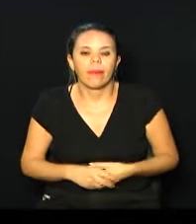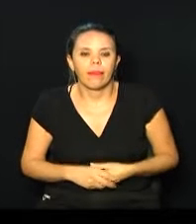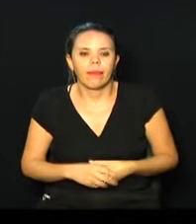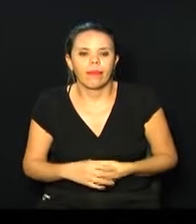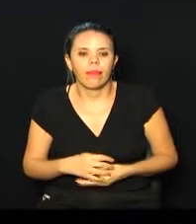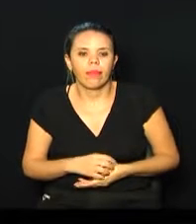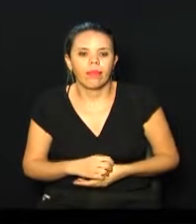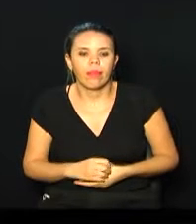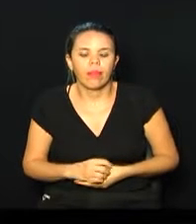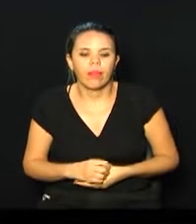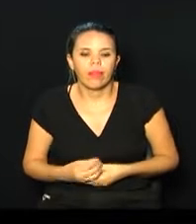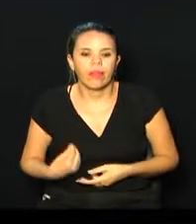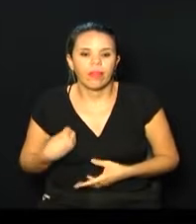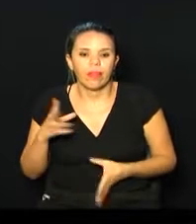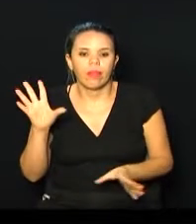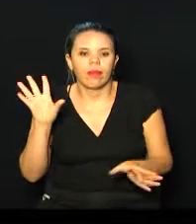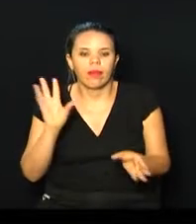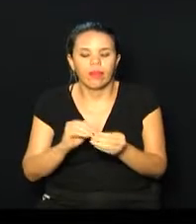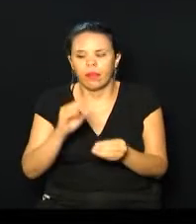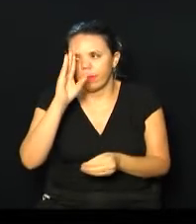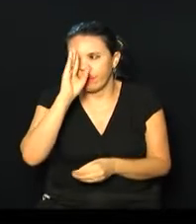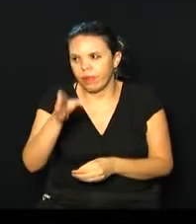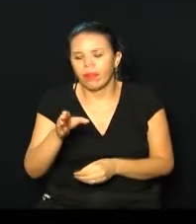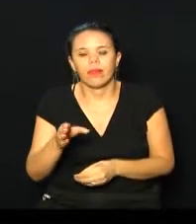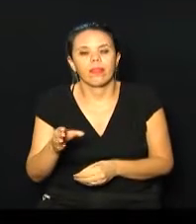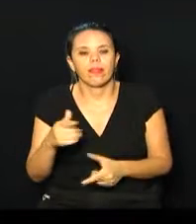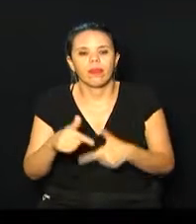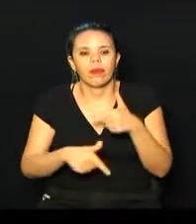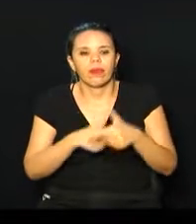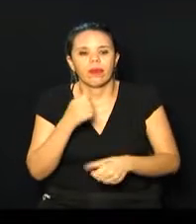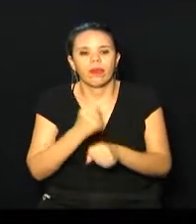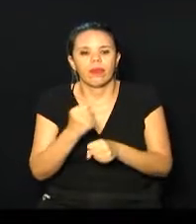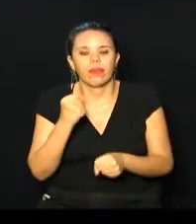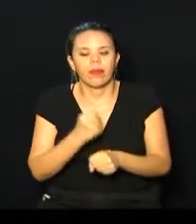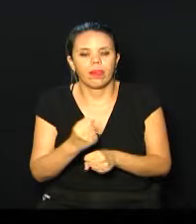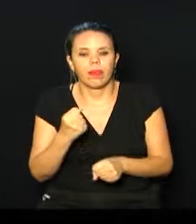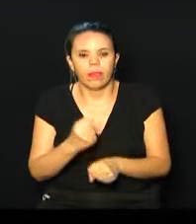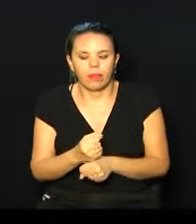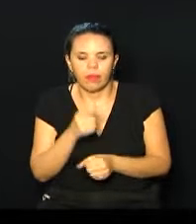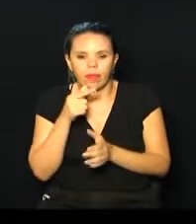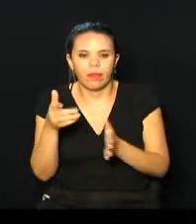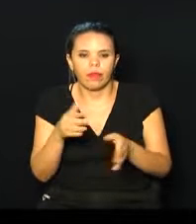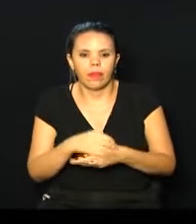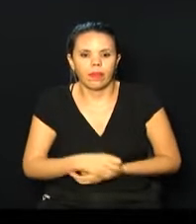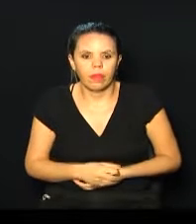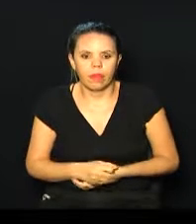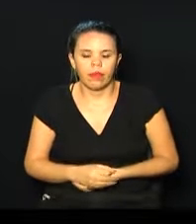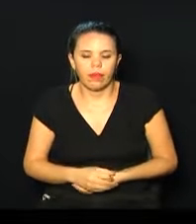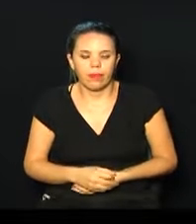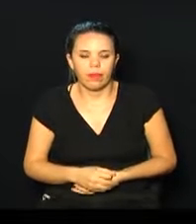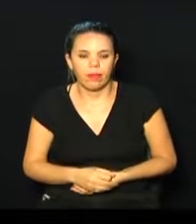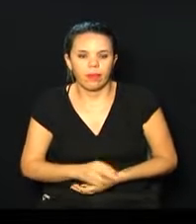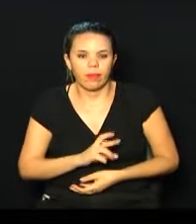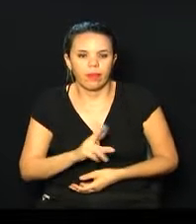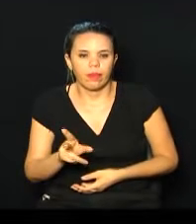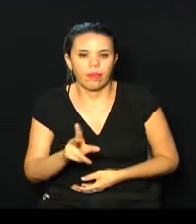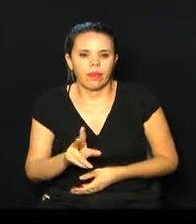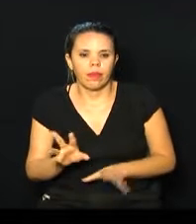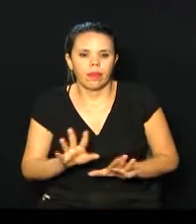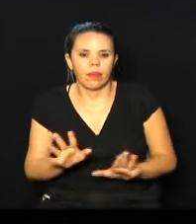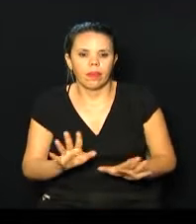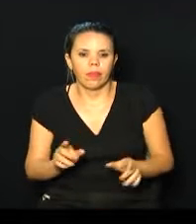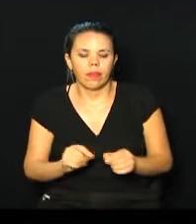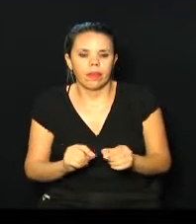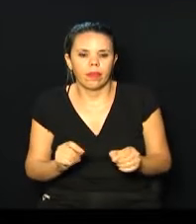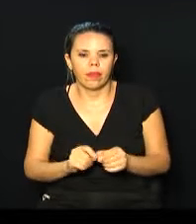mas nós vamos definir uma prioridade de execução das obras que virão, entendeu? Porque não é óbvio que não vai dar para fazer